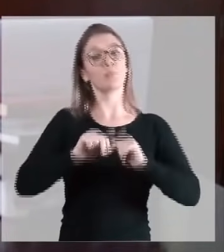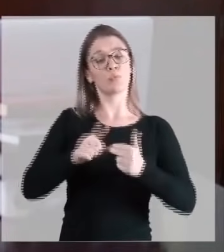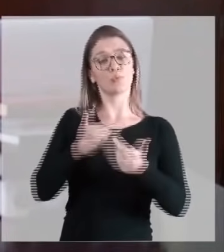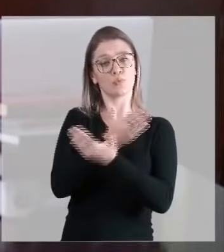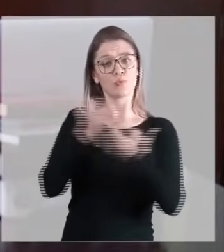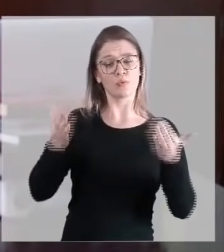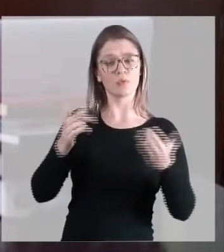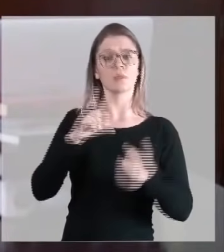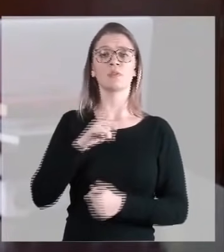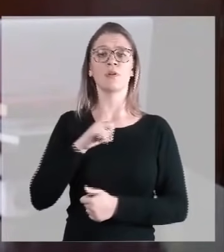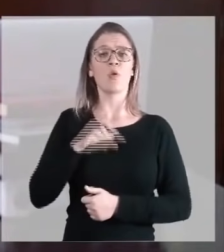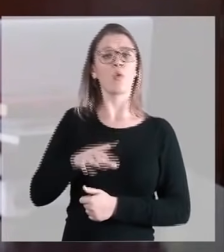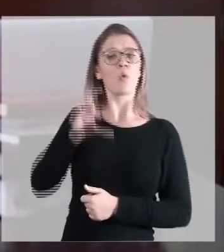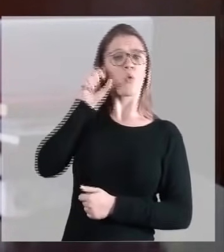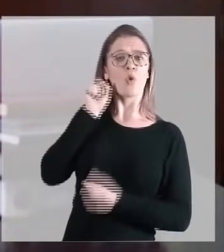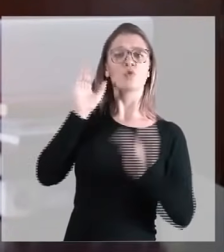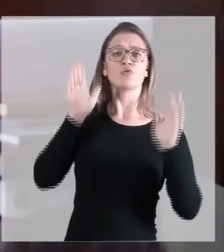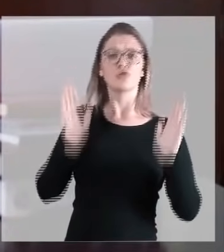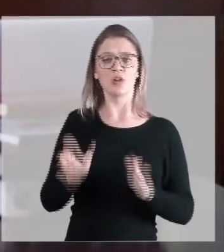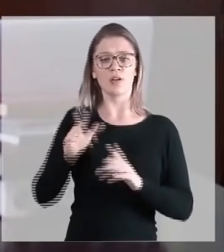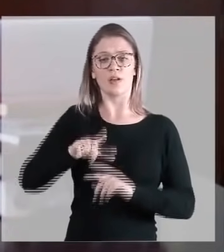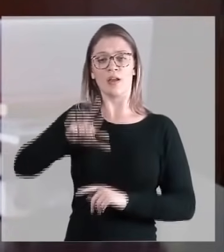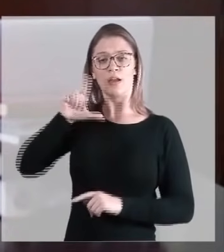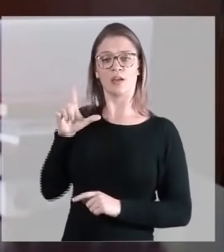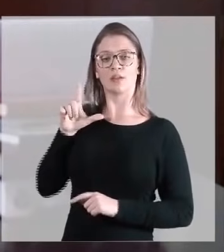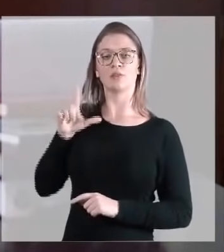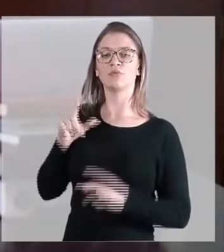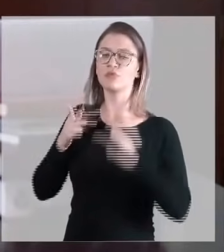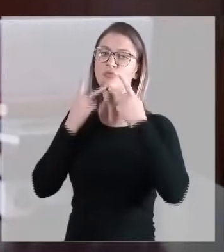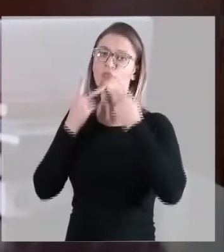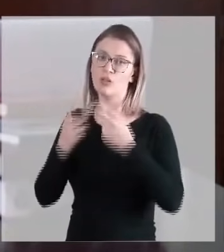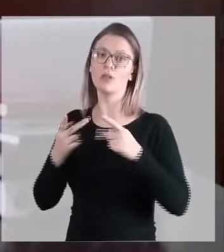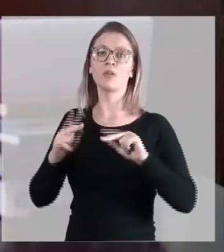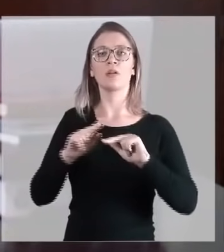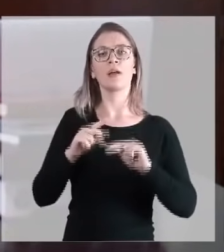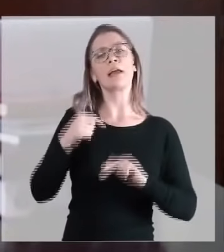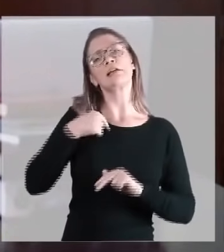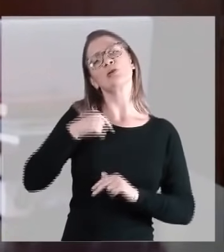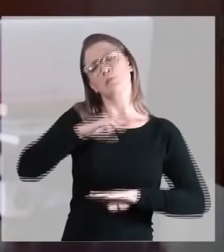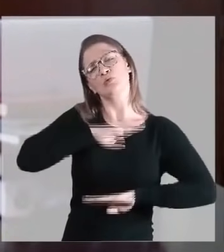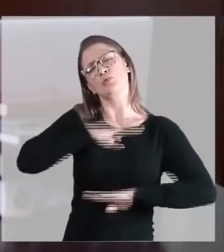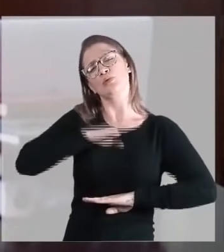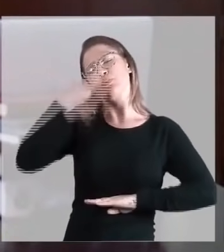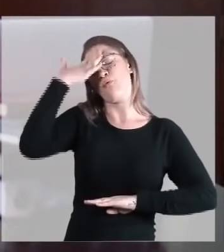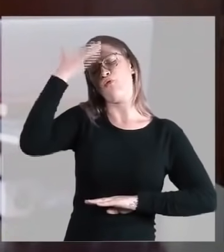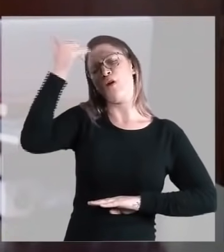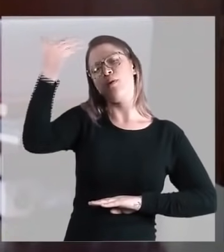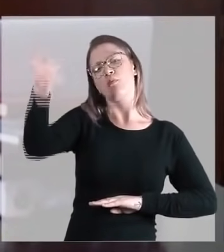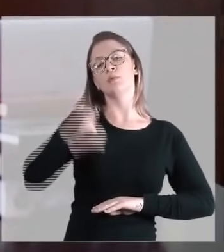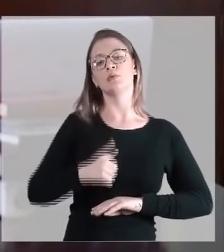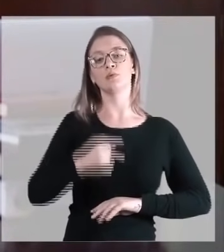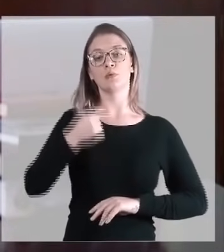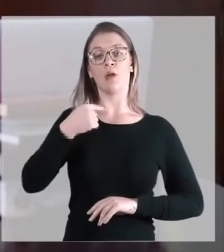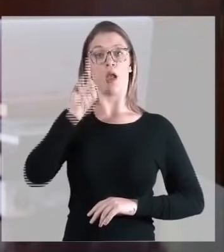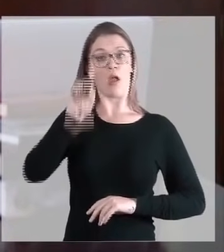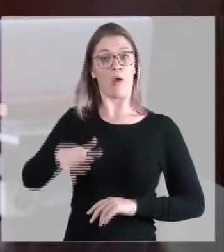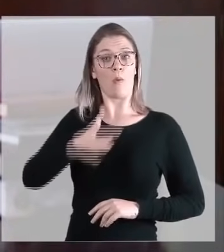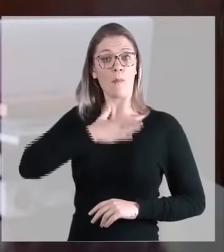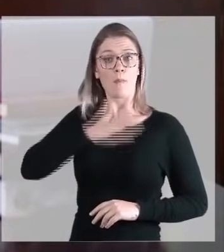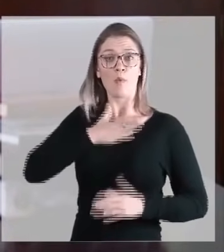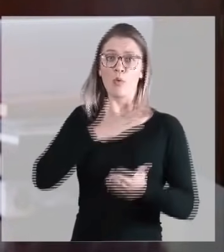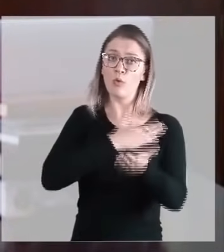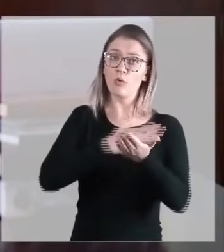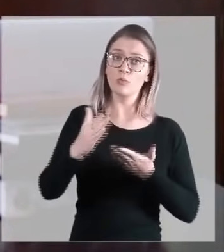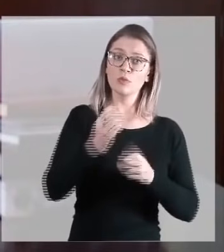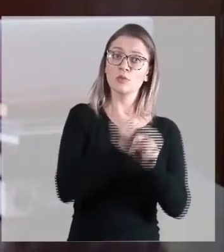tenham ouvido falar sobre mim antes mesmo da eleição. Um dos casos mais famosos, certamente, foi o meu, que começou em